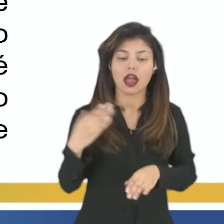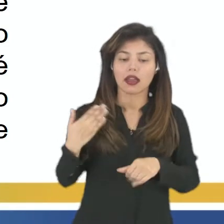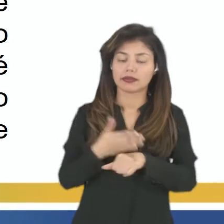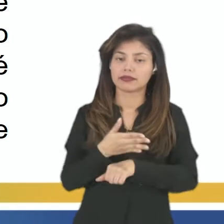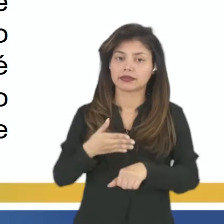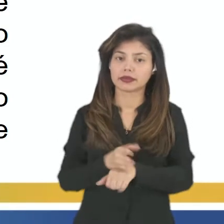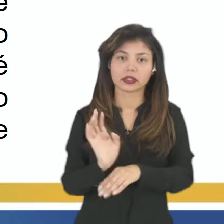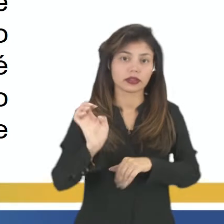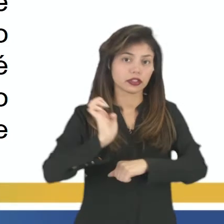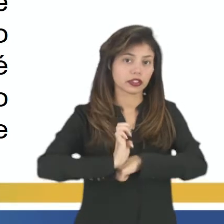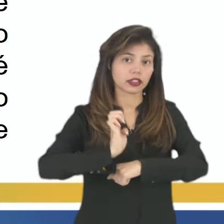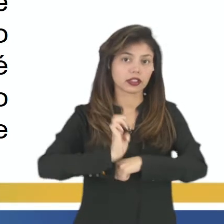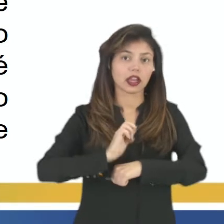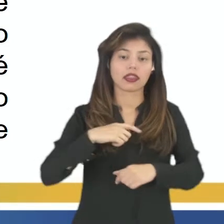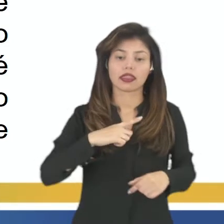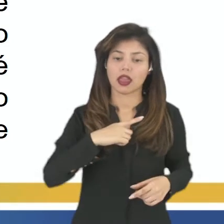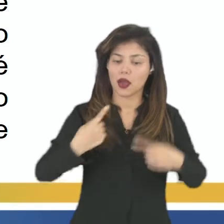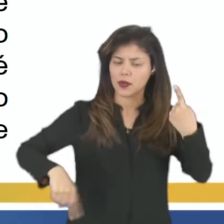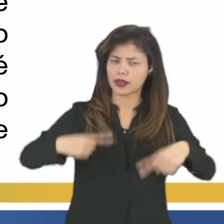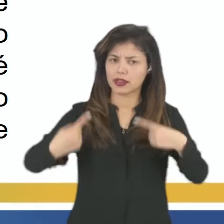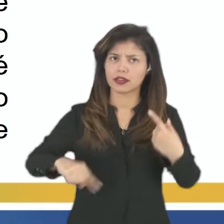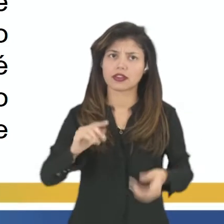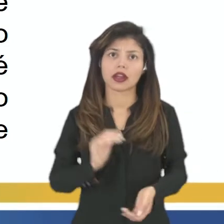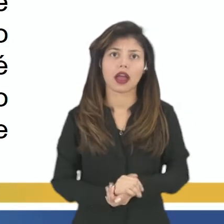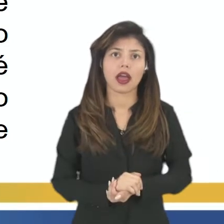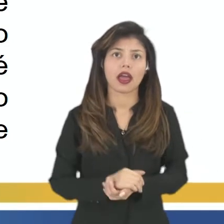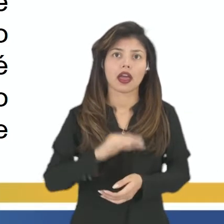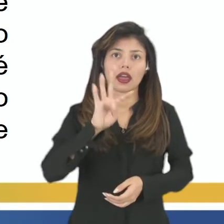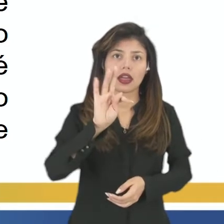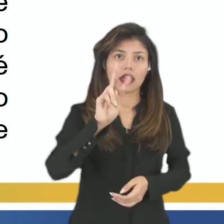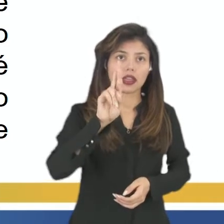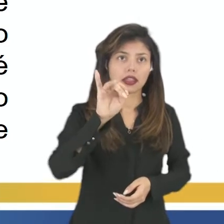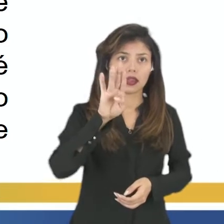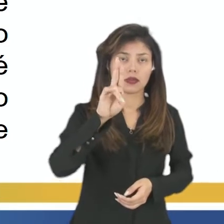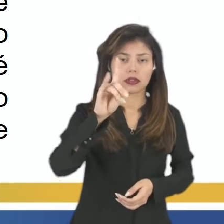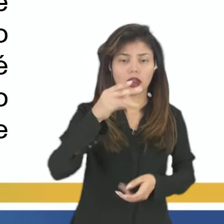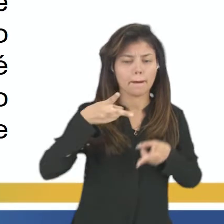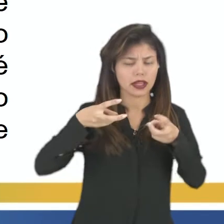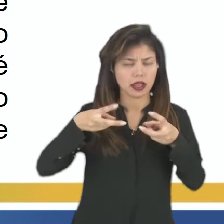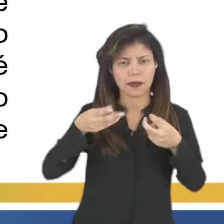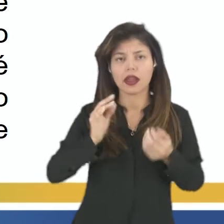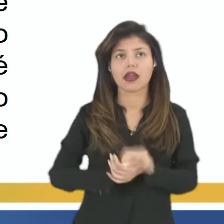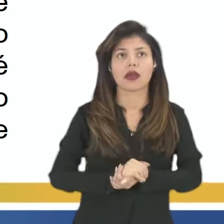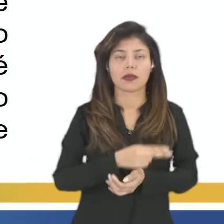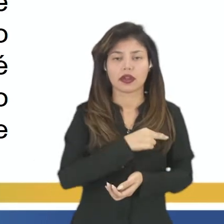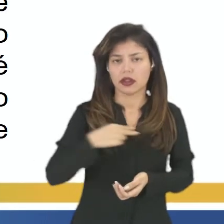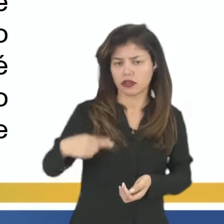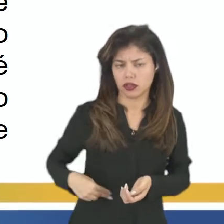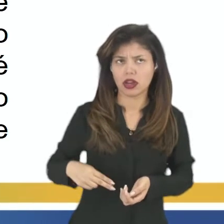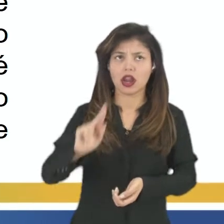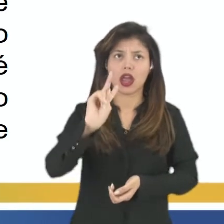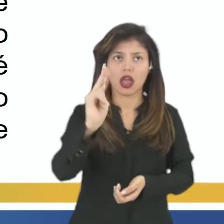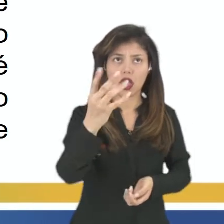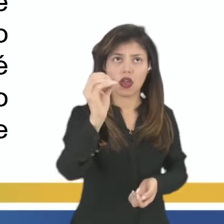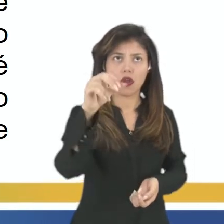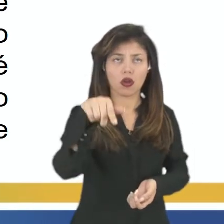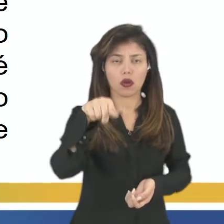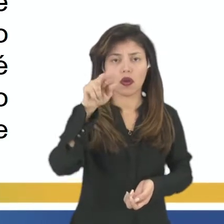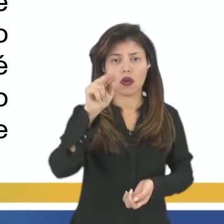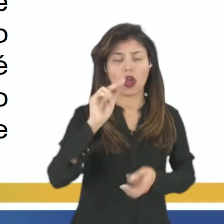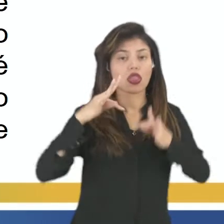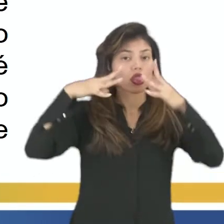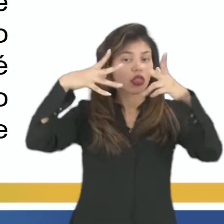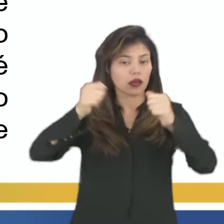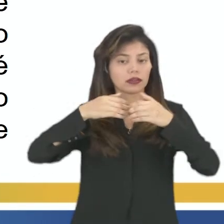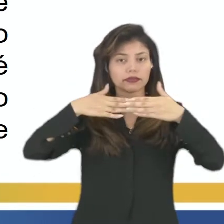que se vê por meio de sua política tributária. Então percebemos que Hong Kong, né, não só essa cidade, mas toda a China,